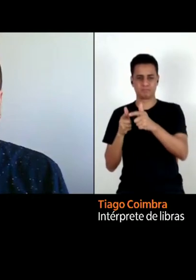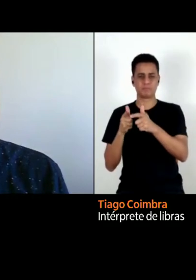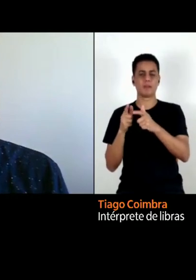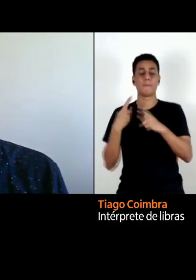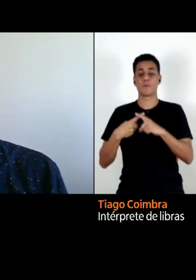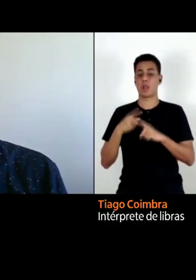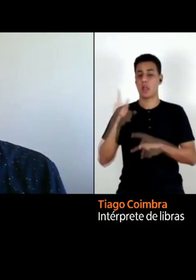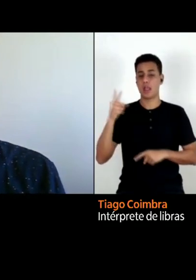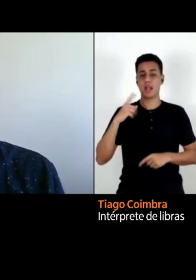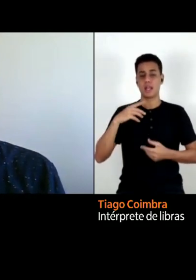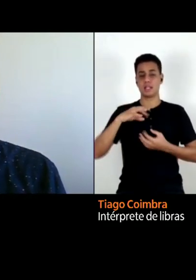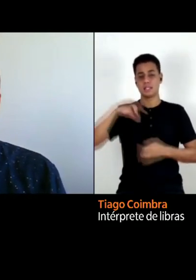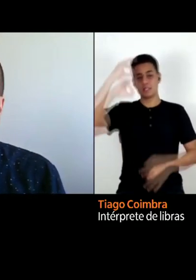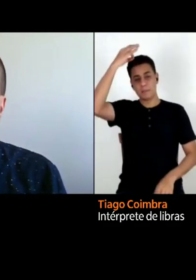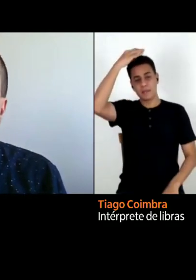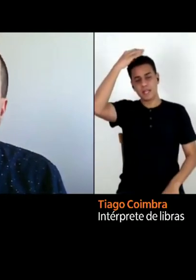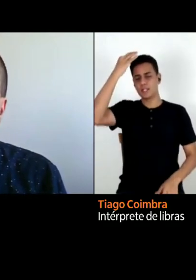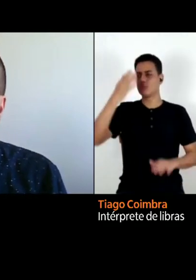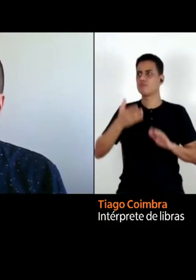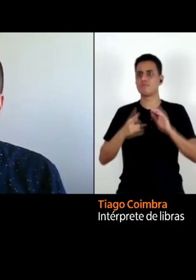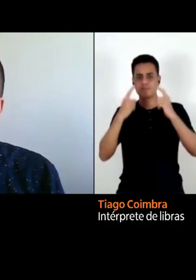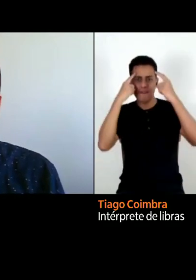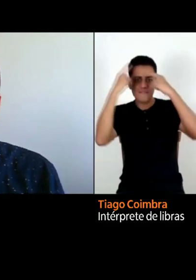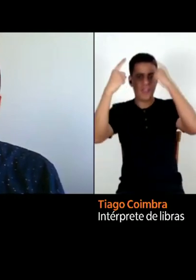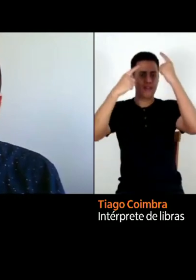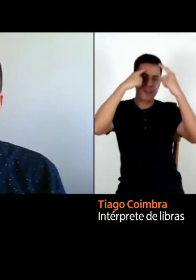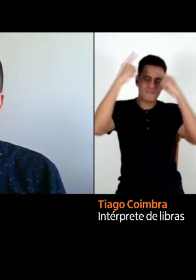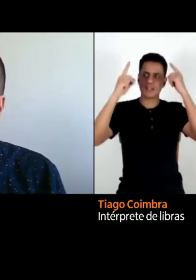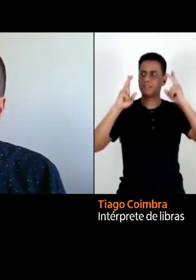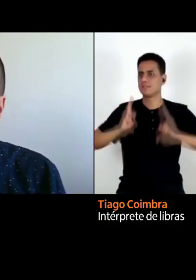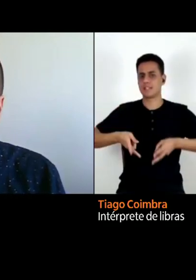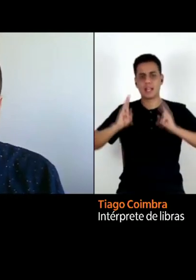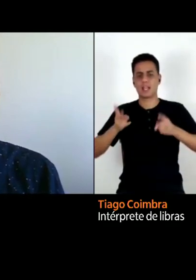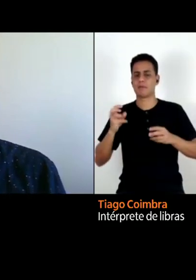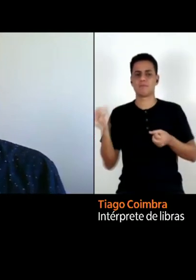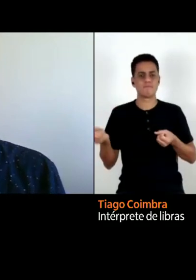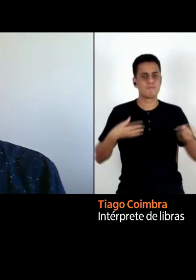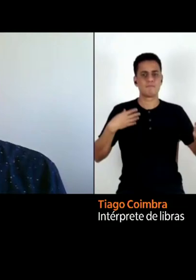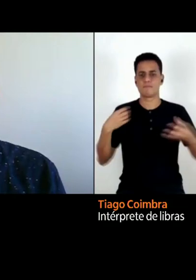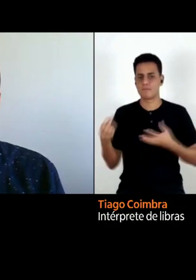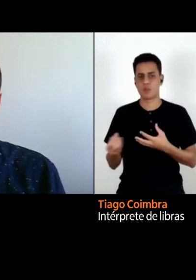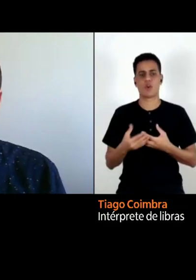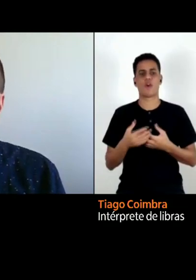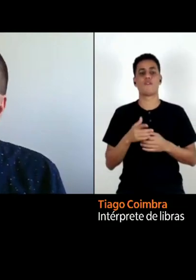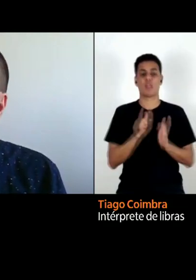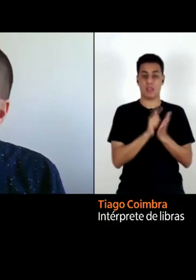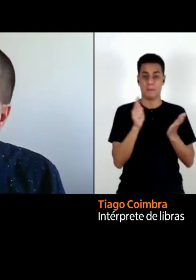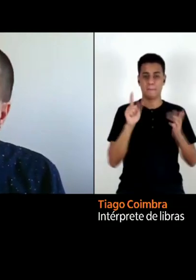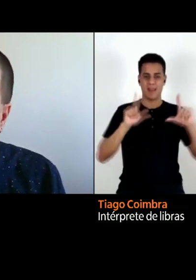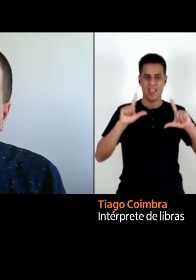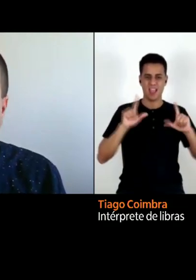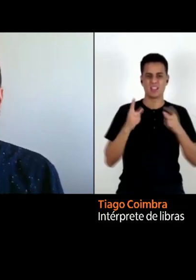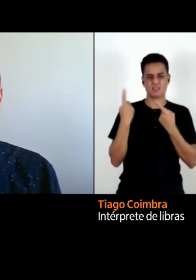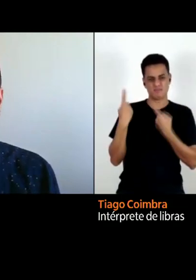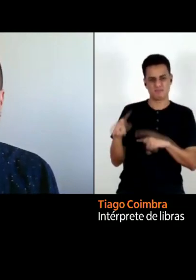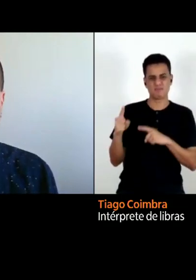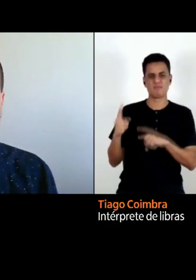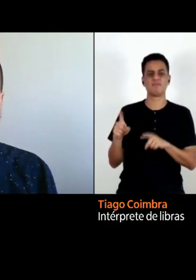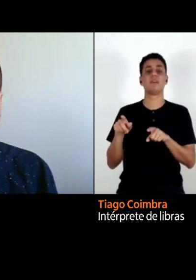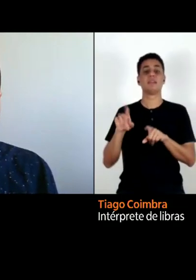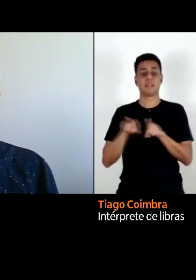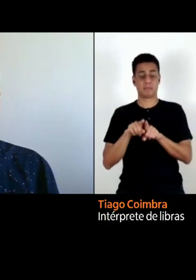imaginação fértil e criadora, constantemente combatido pela imprensa e perseguido pela polícia.